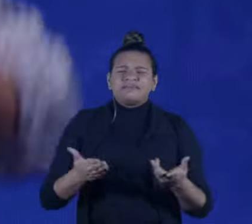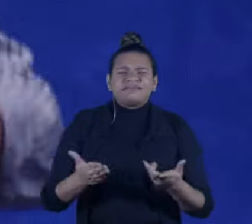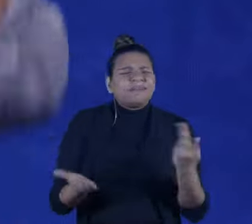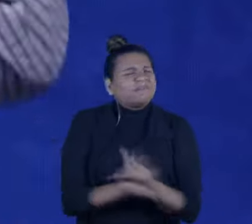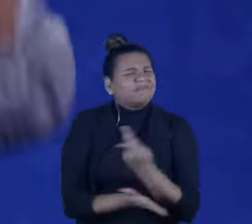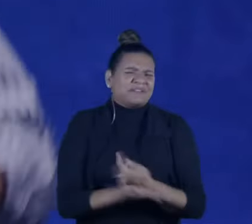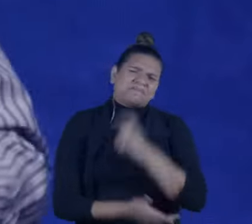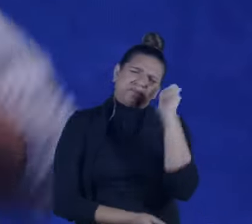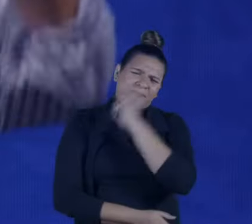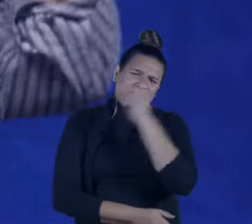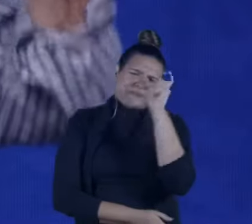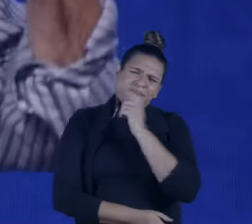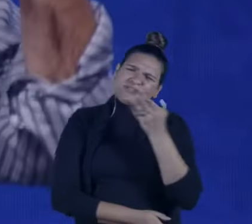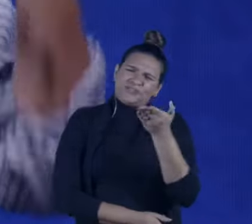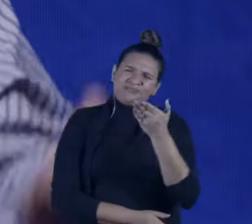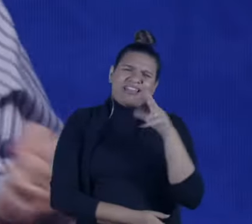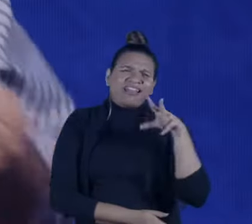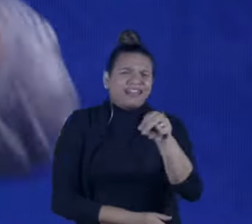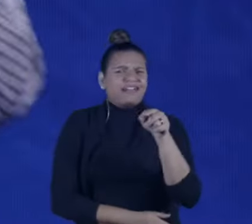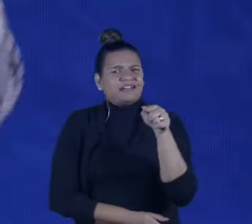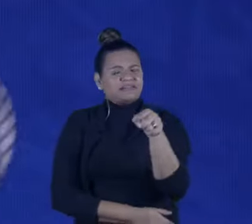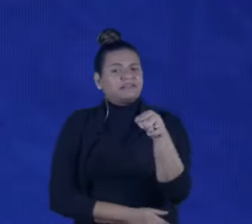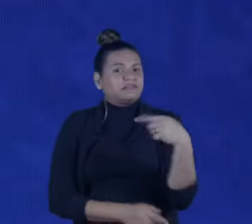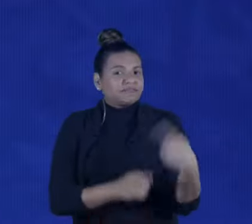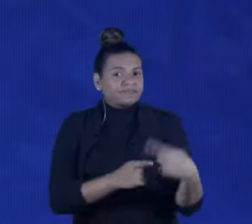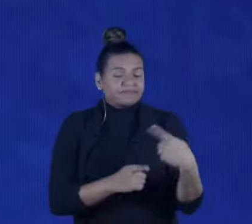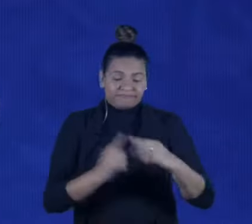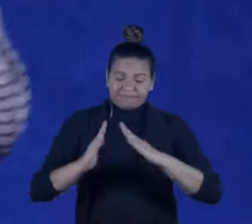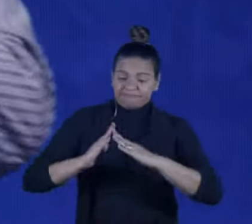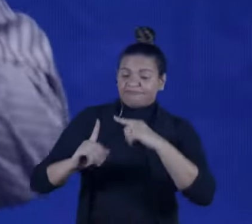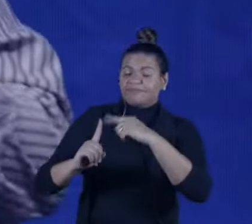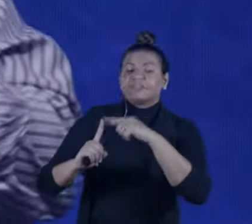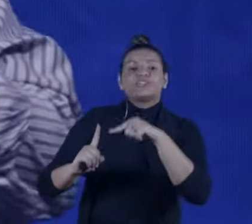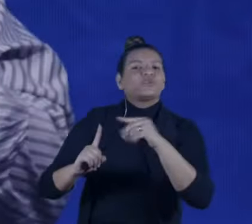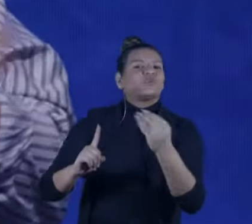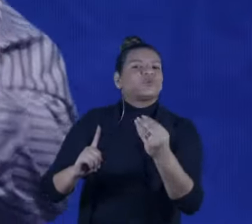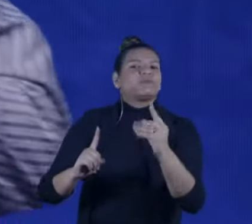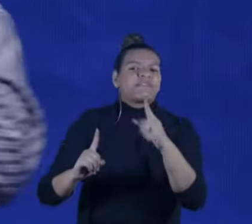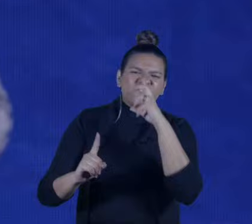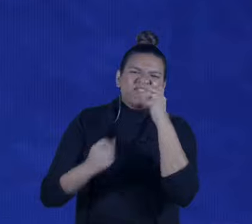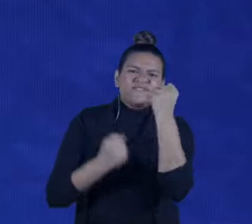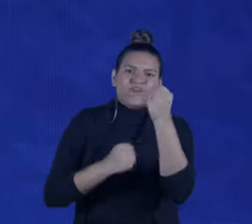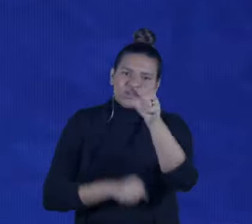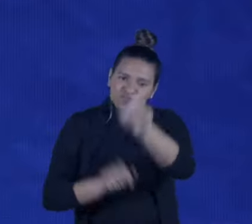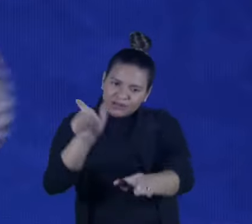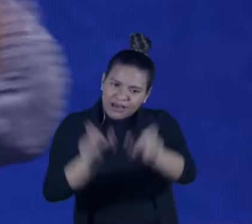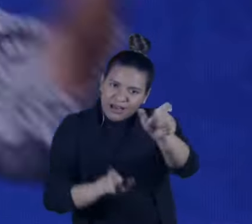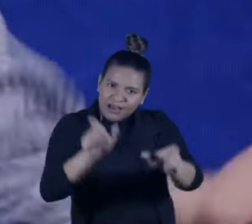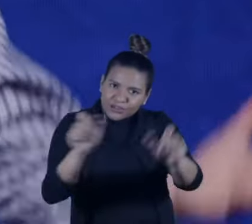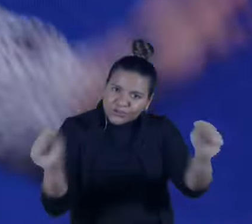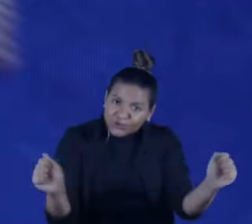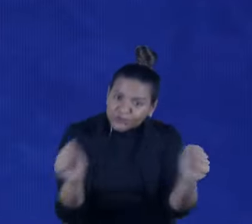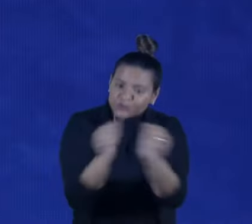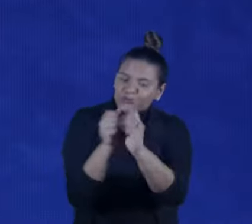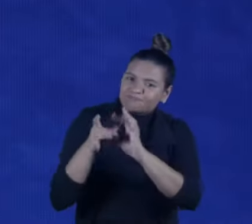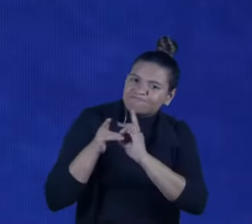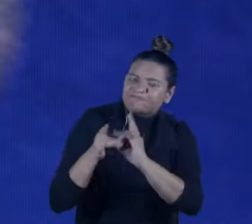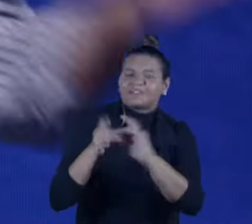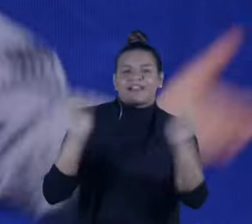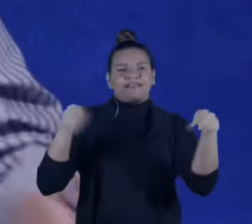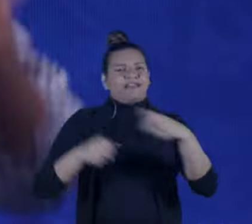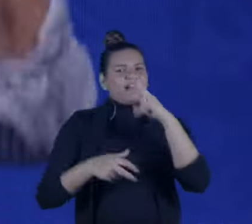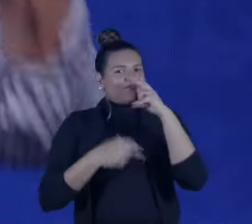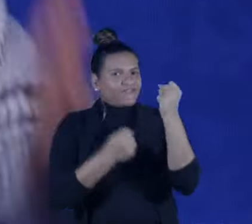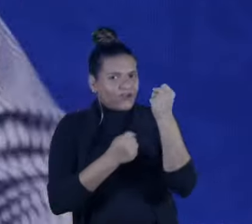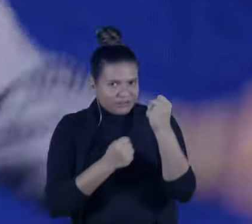falácia, isso é uma mentira, porque a igreja, ela se fortalece pela presença um dos outros, é um edificando o